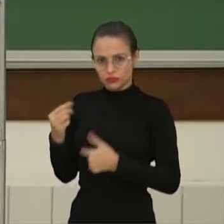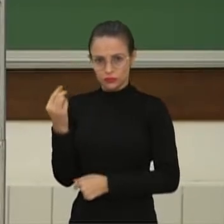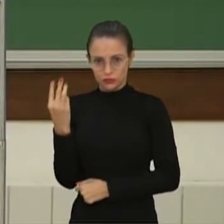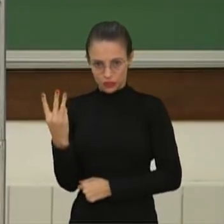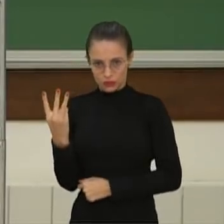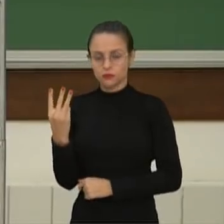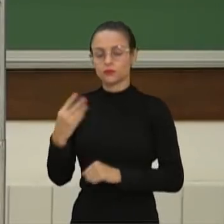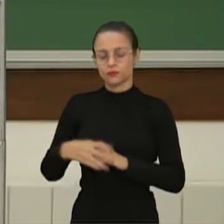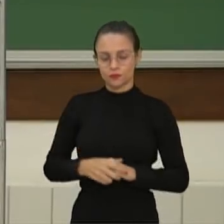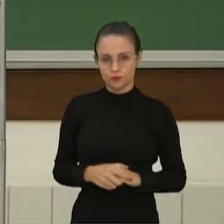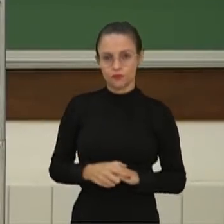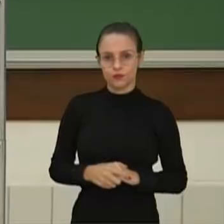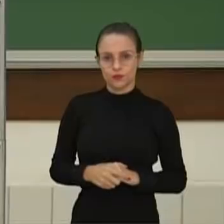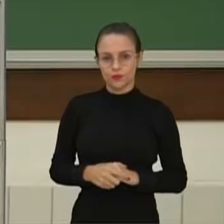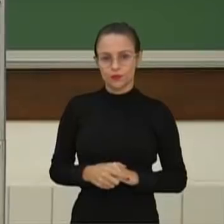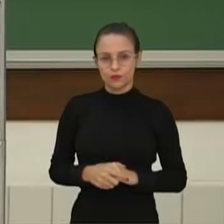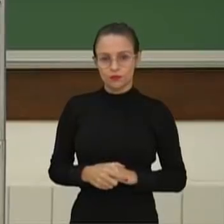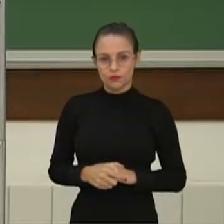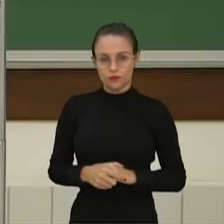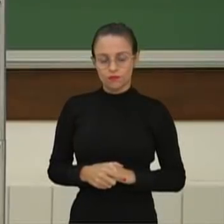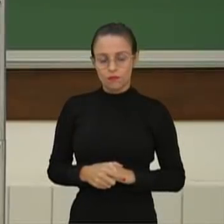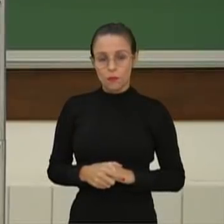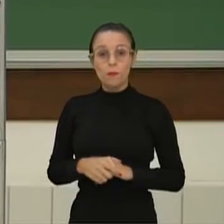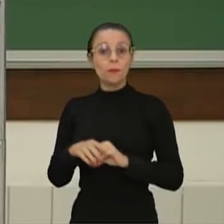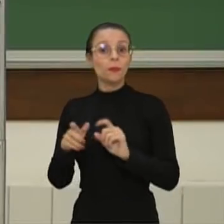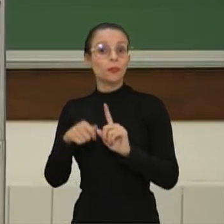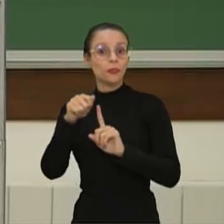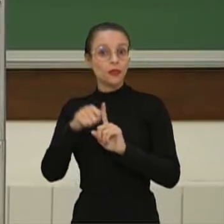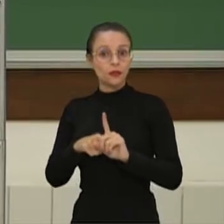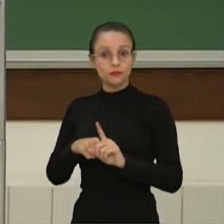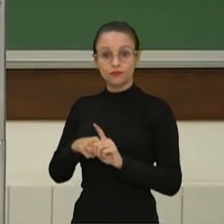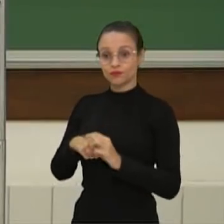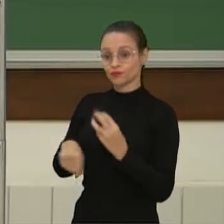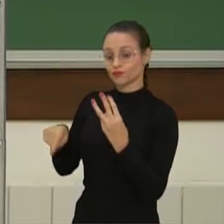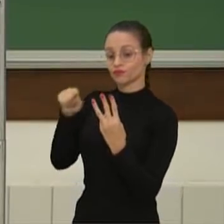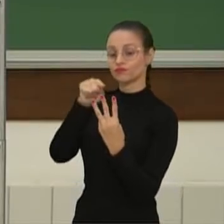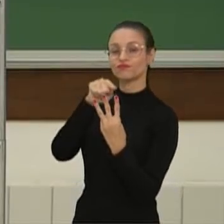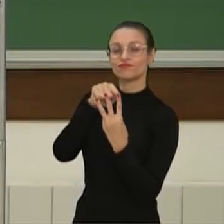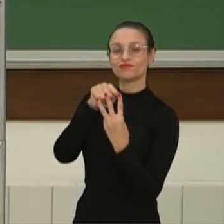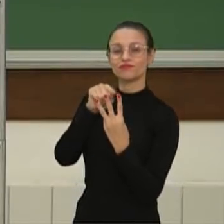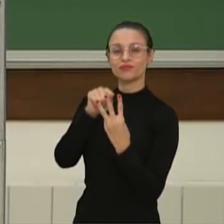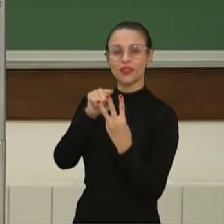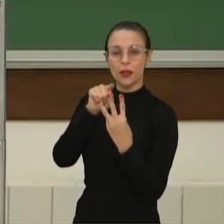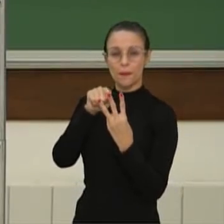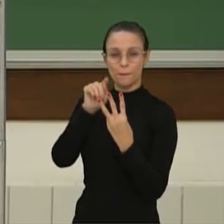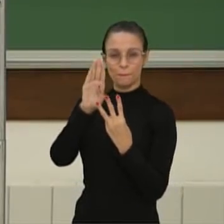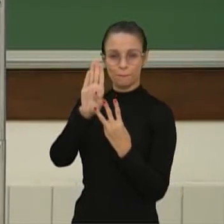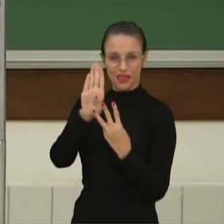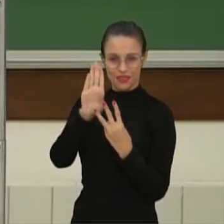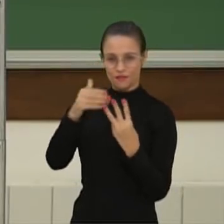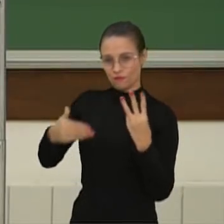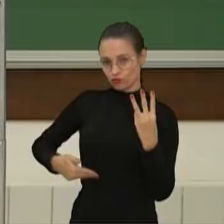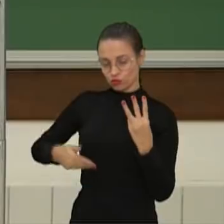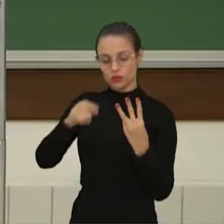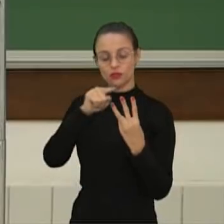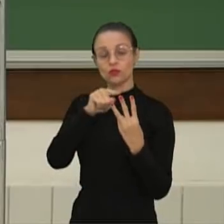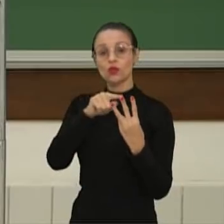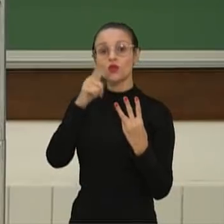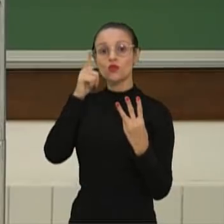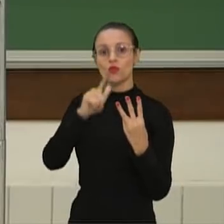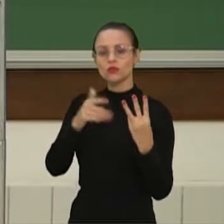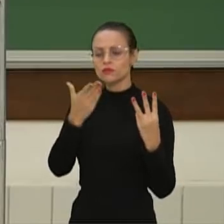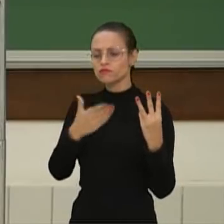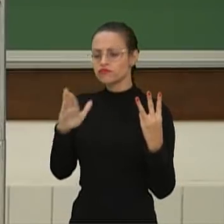funcionários. No final do mês, o funcionário B conseguiu produzir o dobro